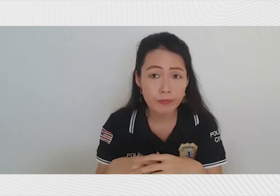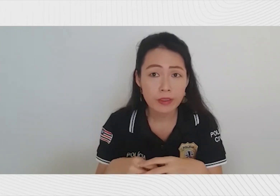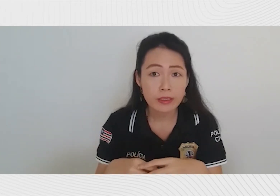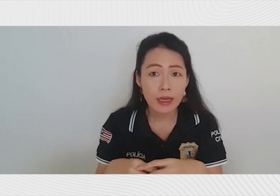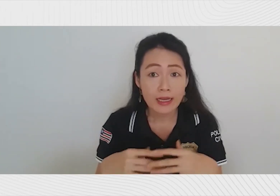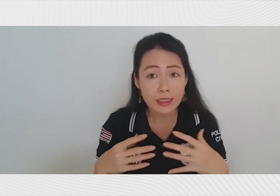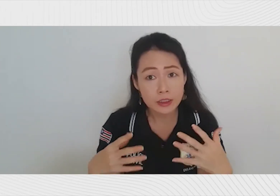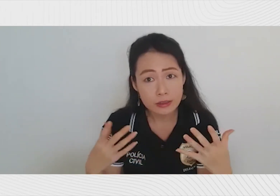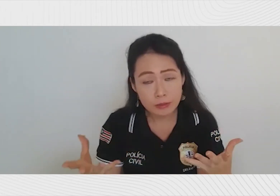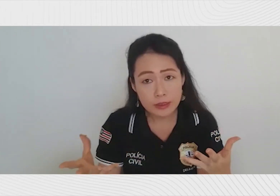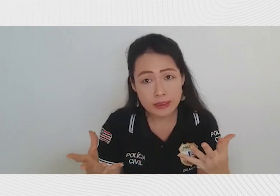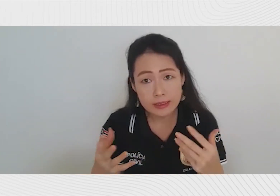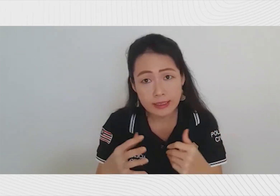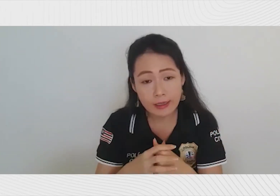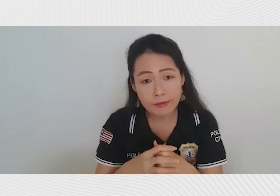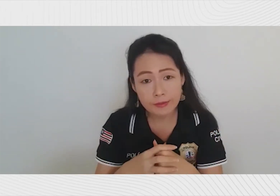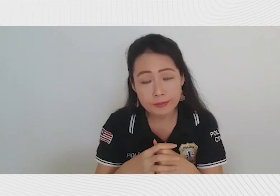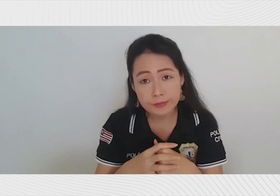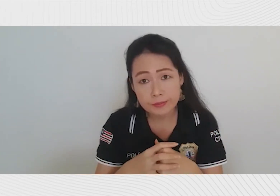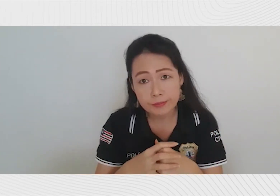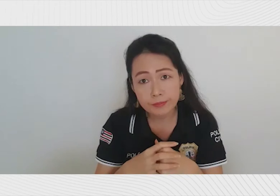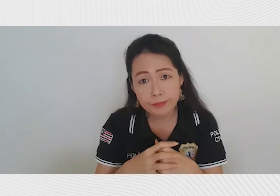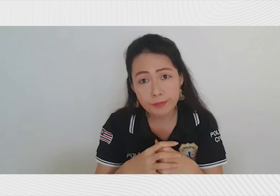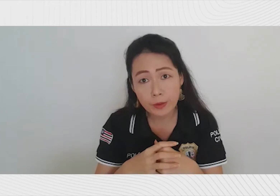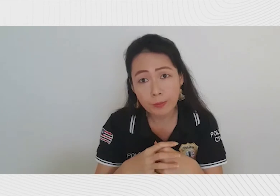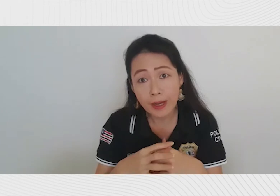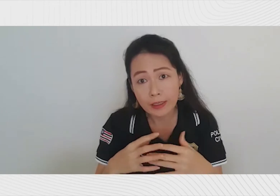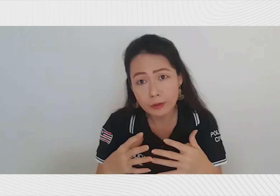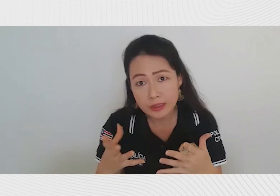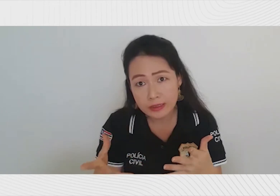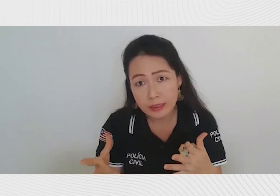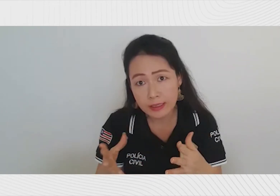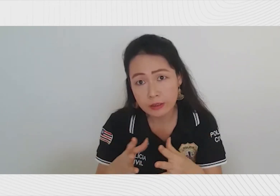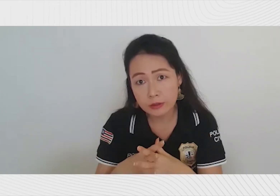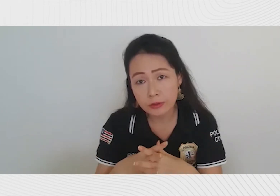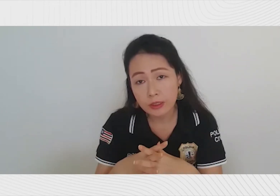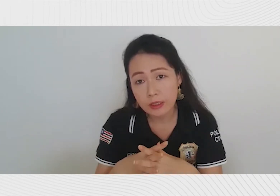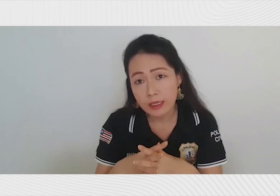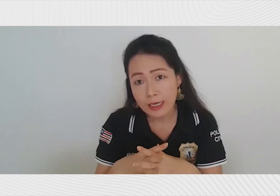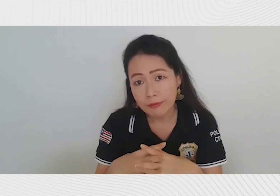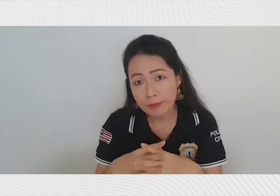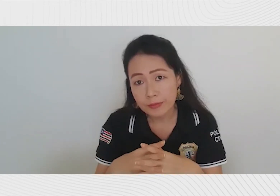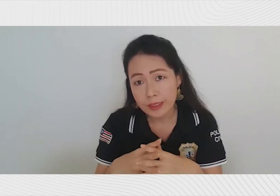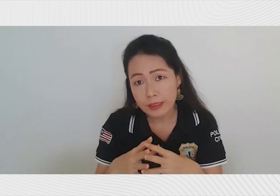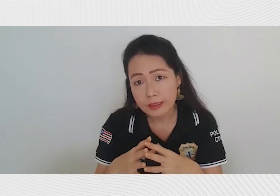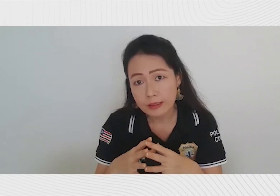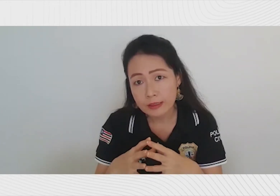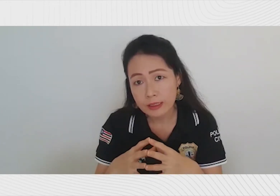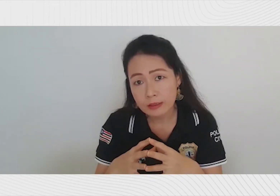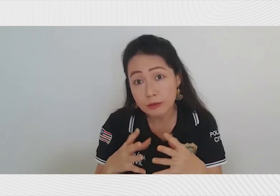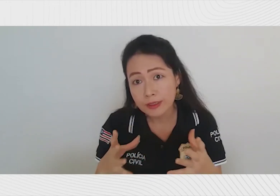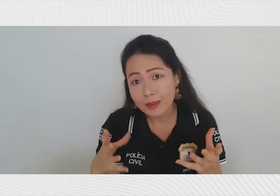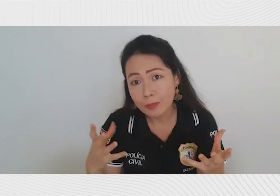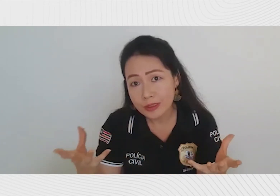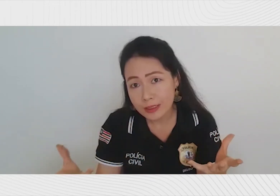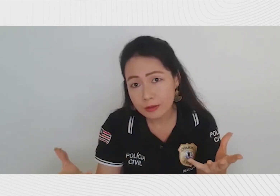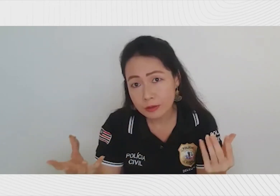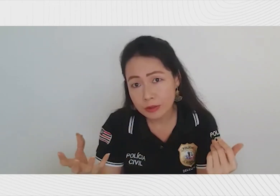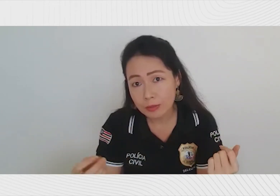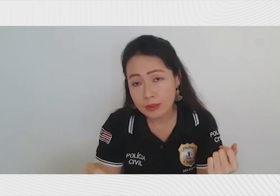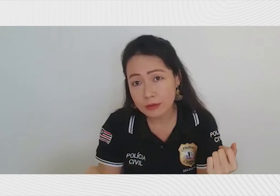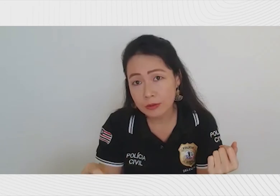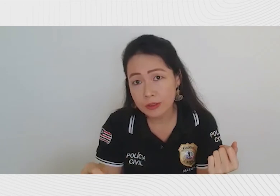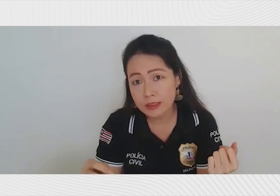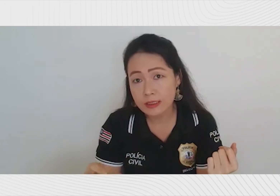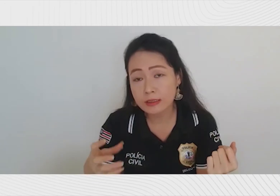diminuiu. Acreditamos que se deve pelo pacto de silêncio. A família, 90%